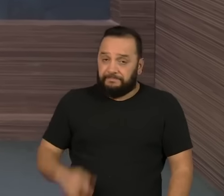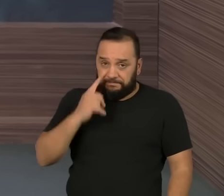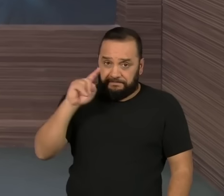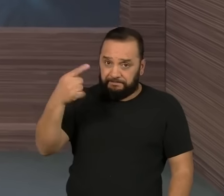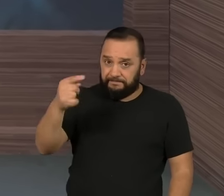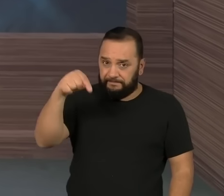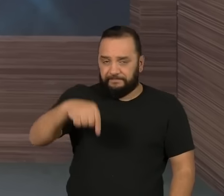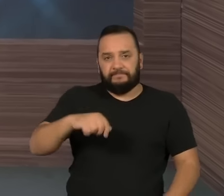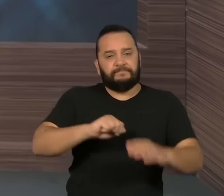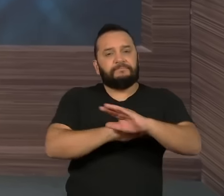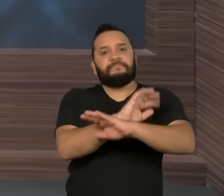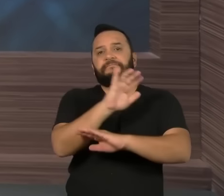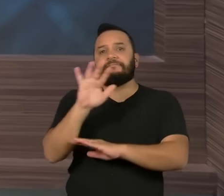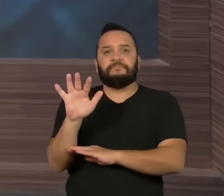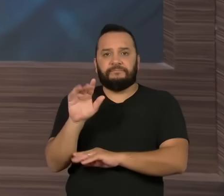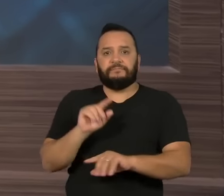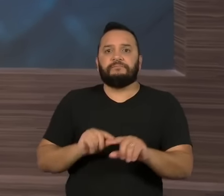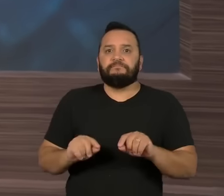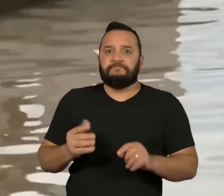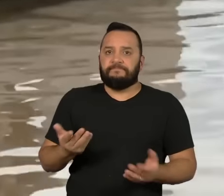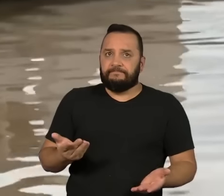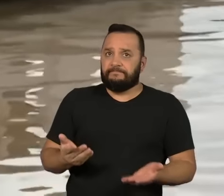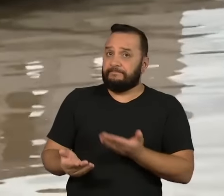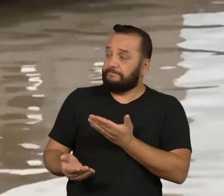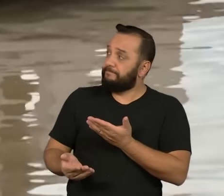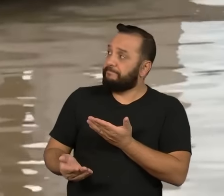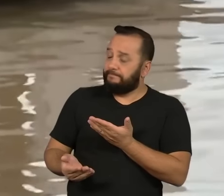Veja logo mais aqui no Repórter Eco.